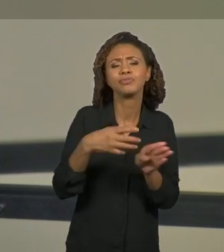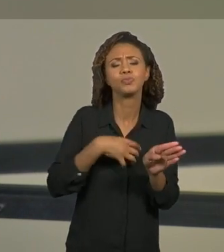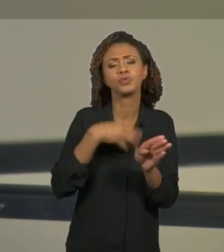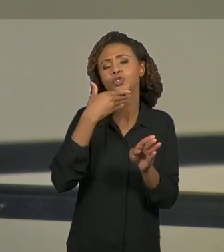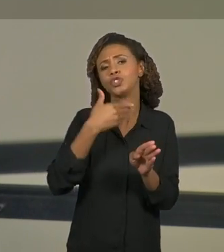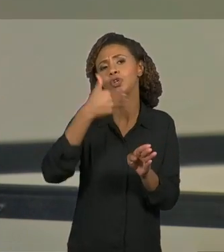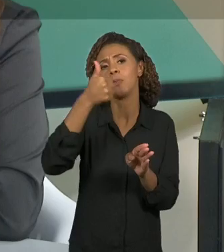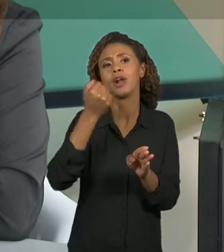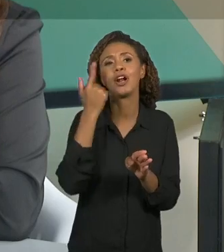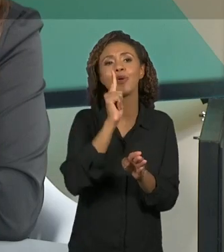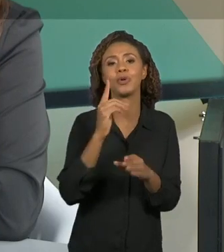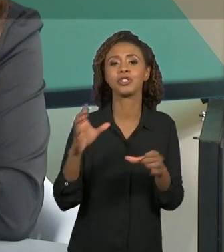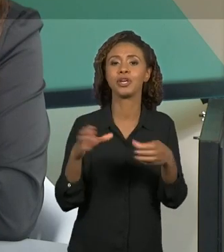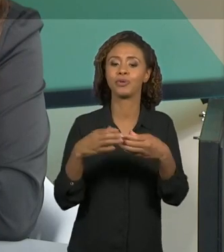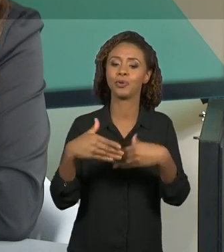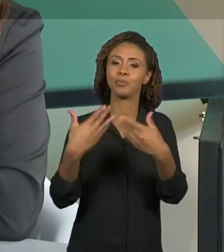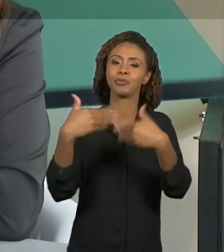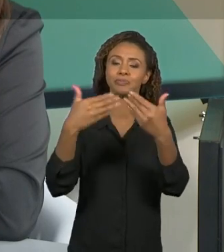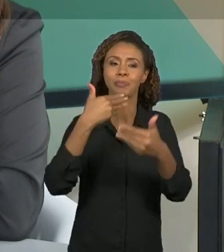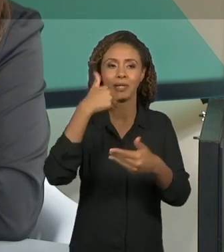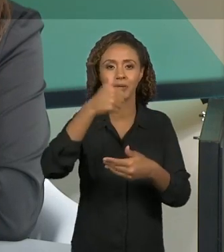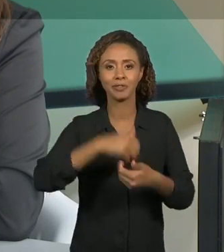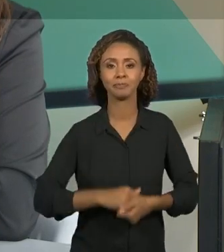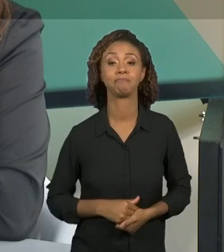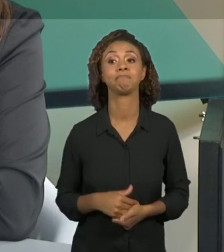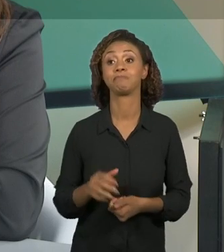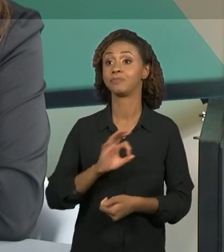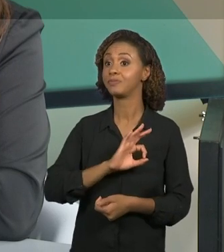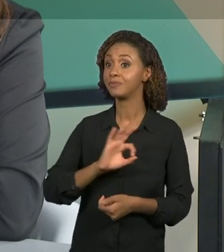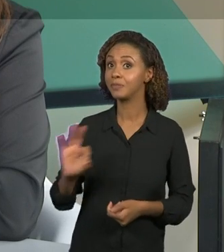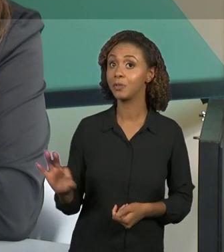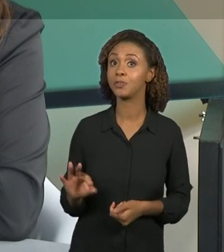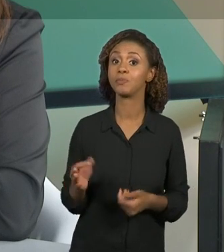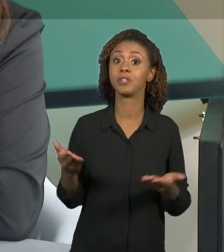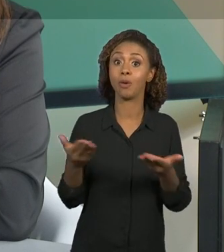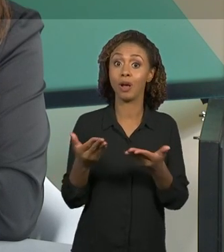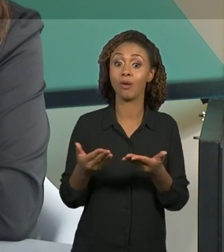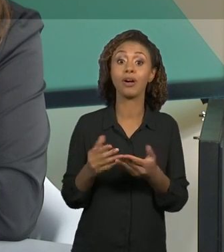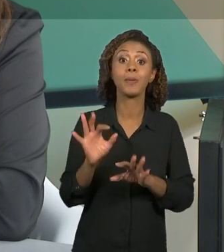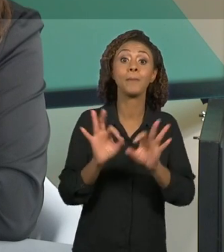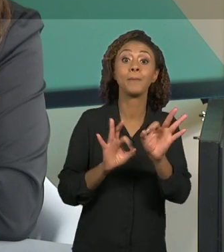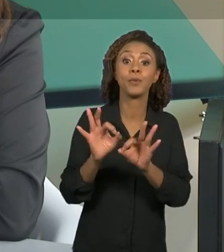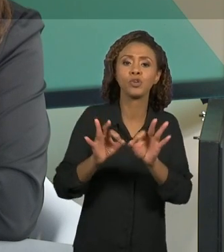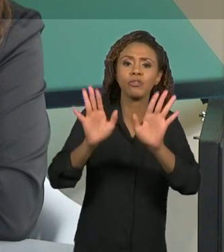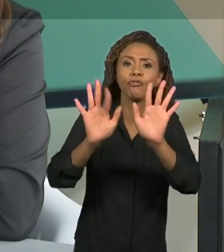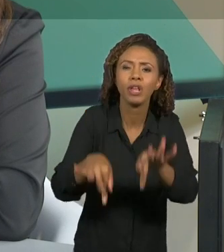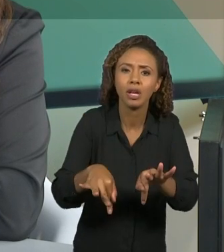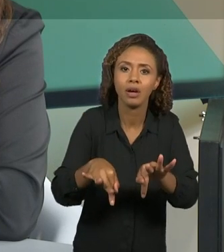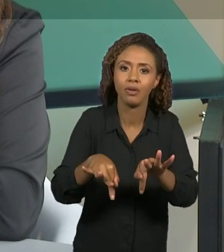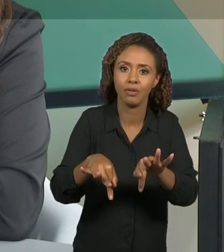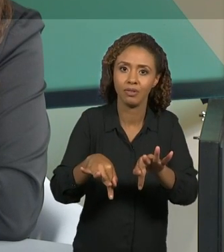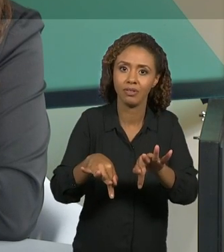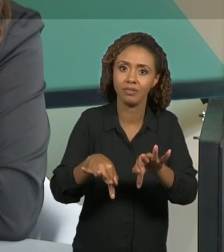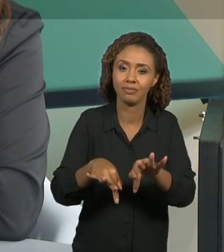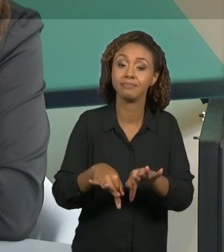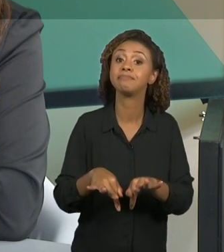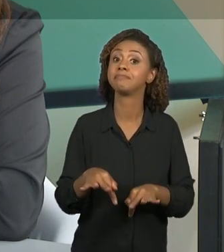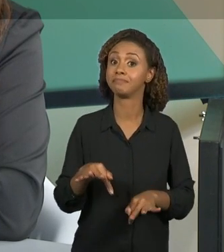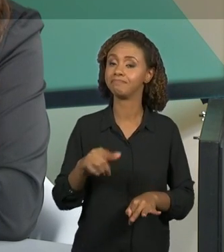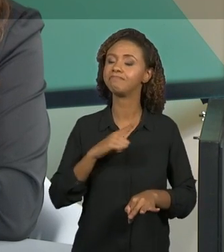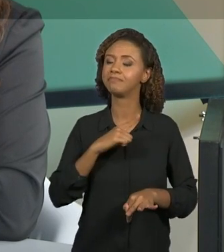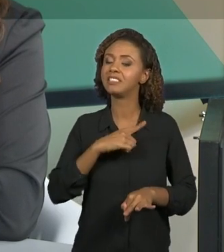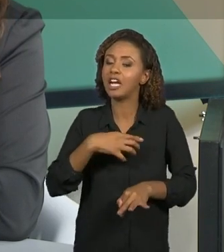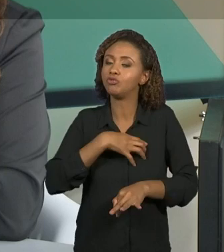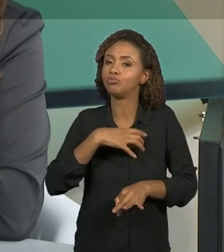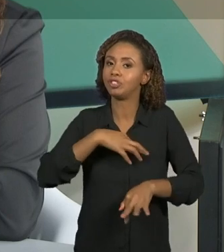que esse processo seja criativo perfeito tá então ele tá a gente acabou de falar um pouquinho sobre o projeto final né então projeto final eles vejam a dinâmica